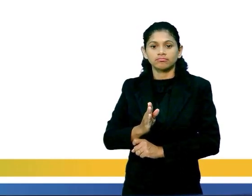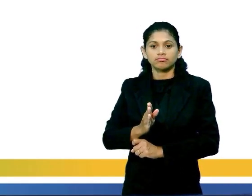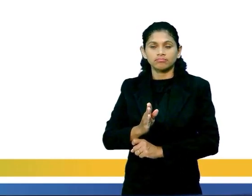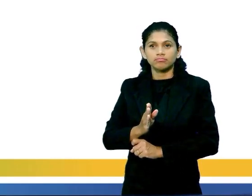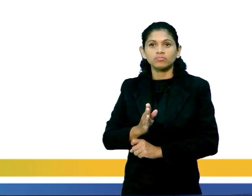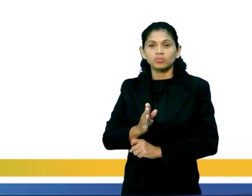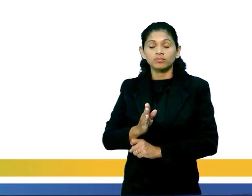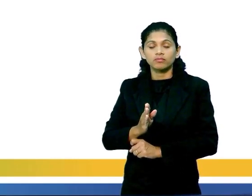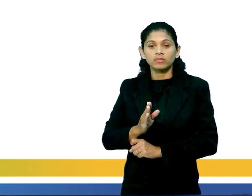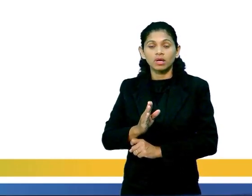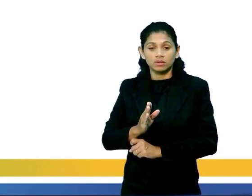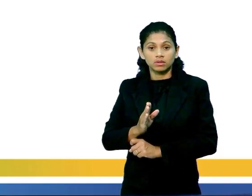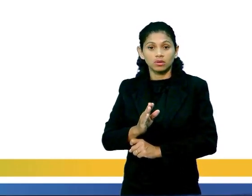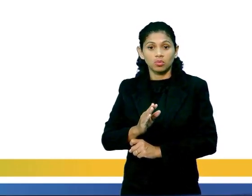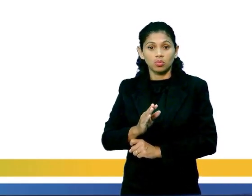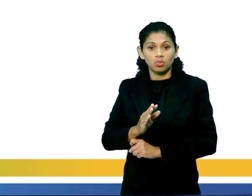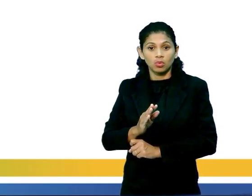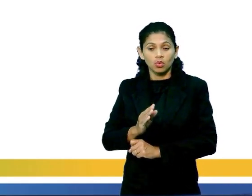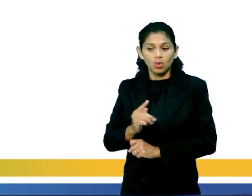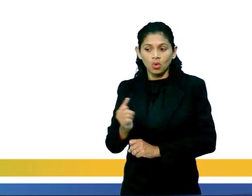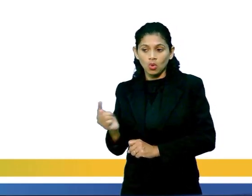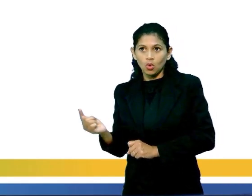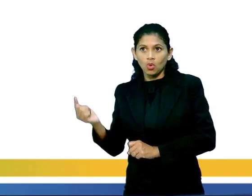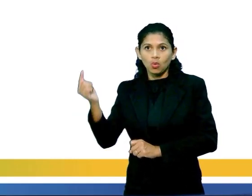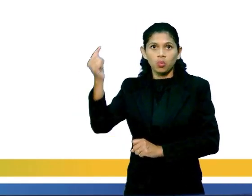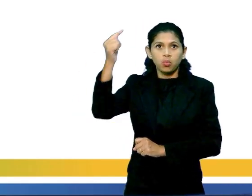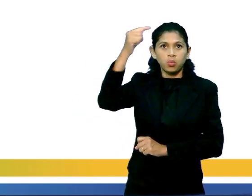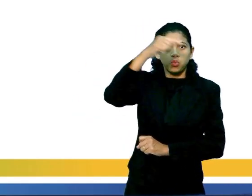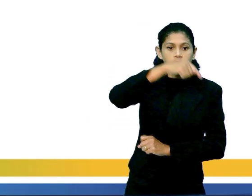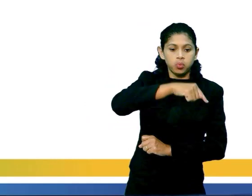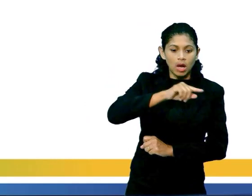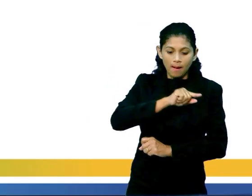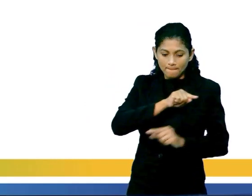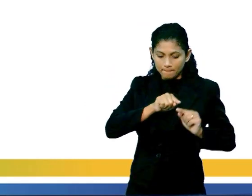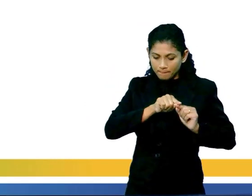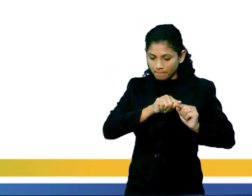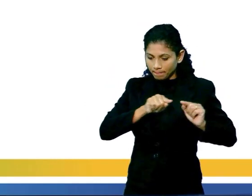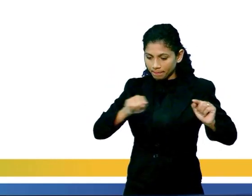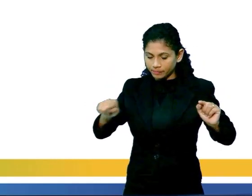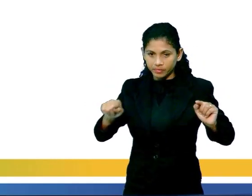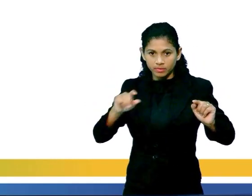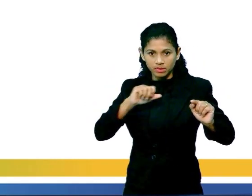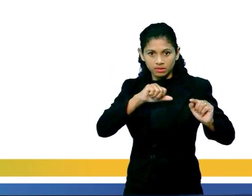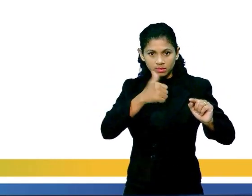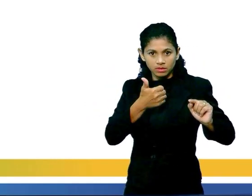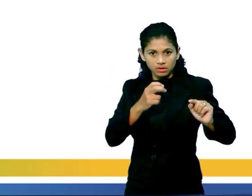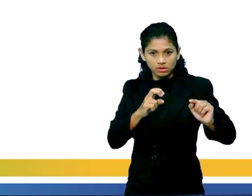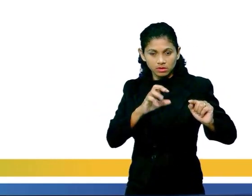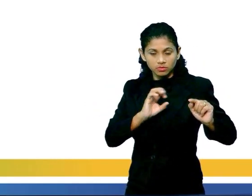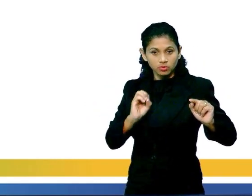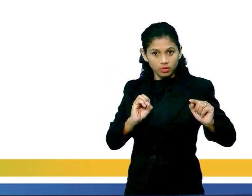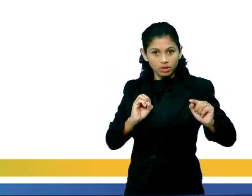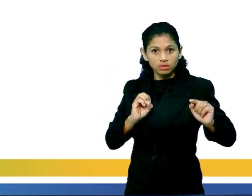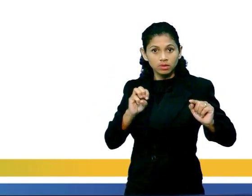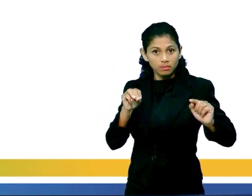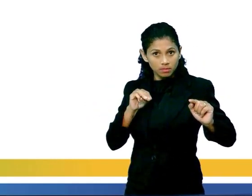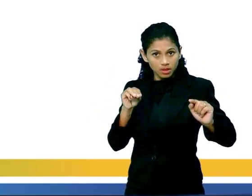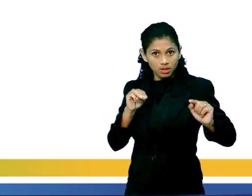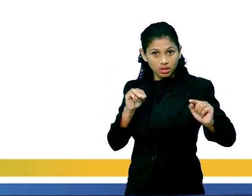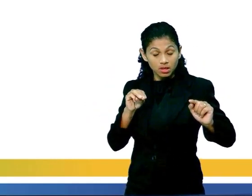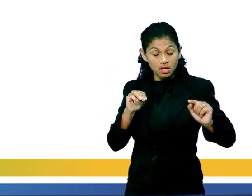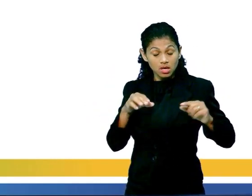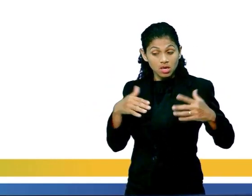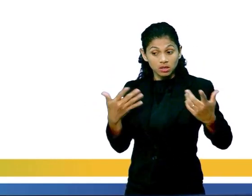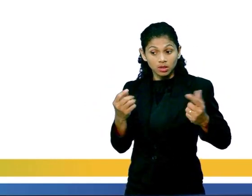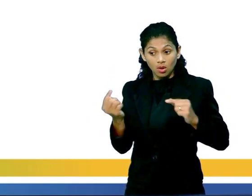de 150 metros, então a metade é 75 e a altura máxima é 25. Sabemos o resultado,